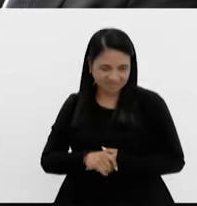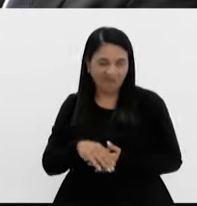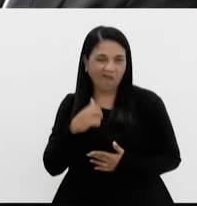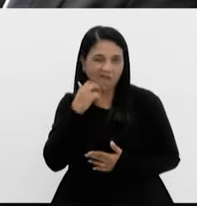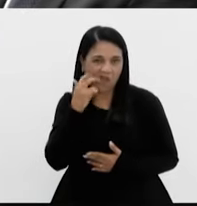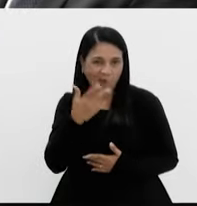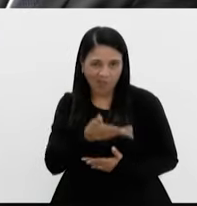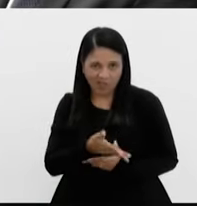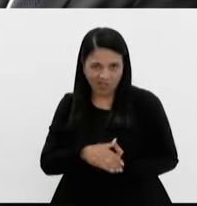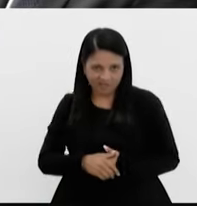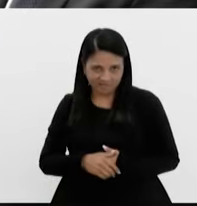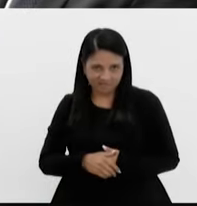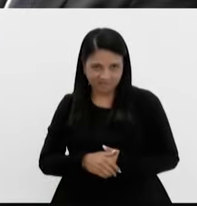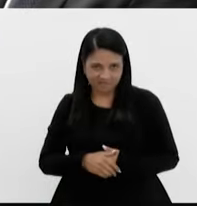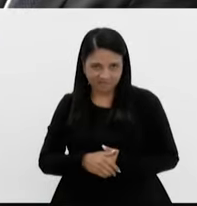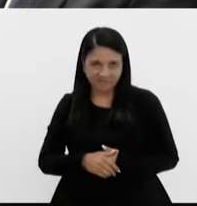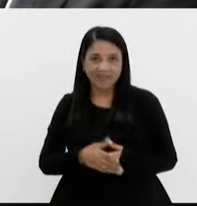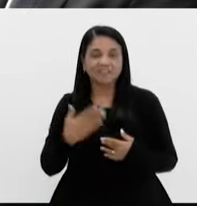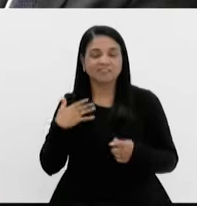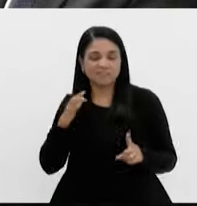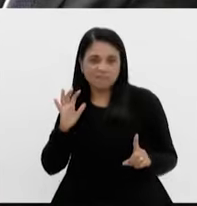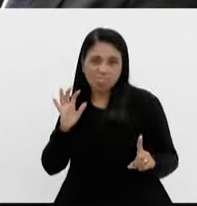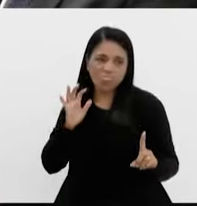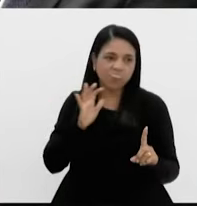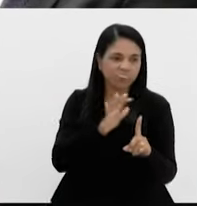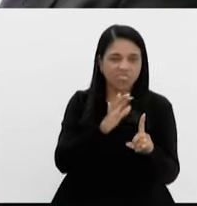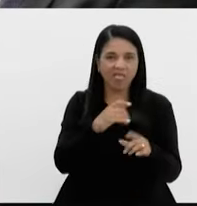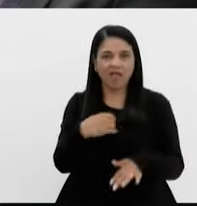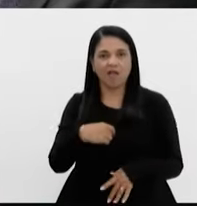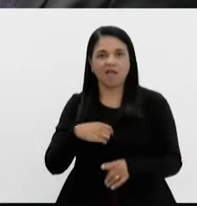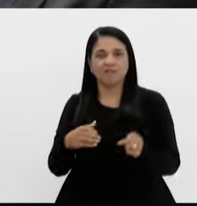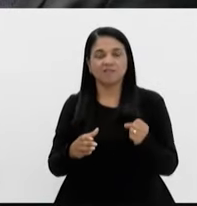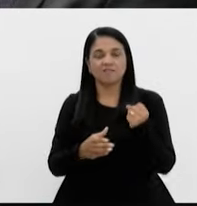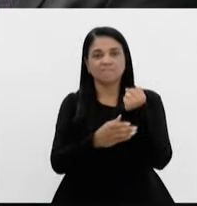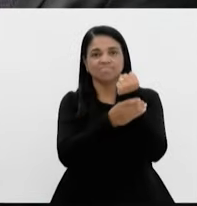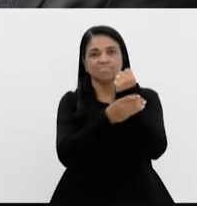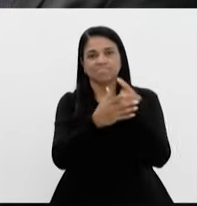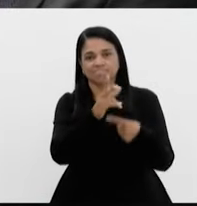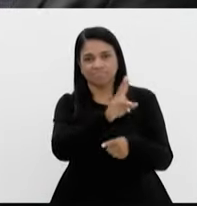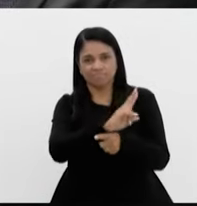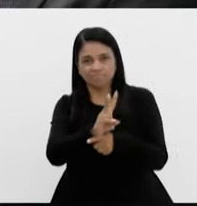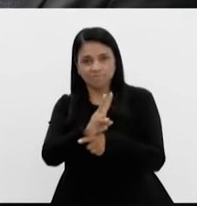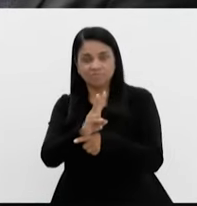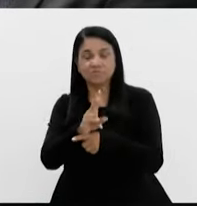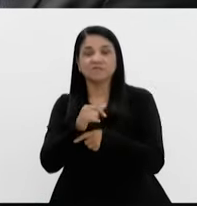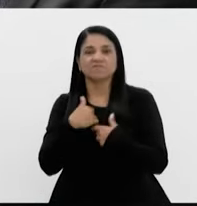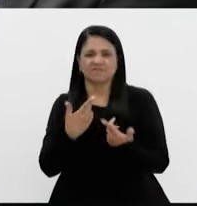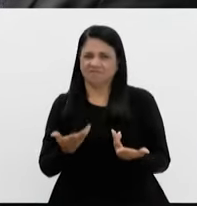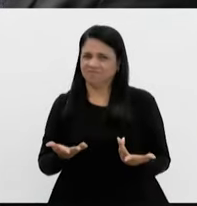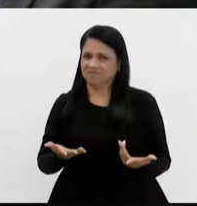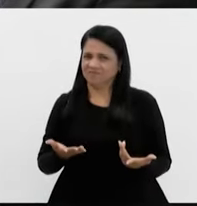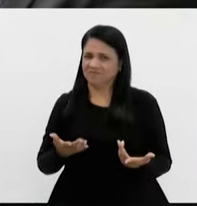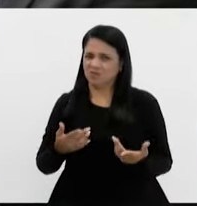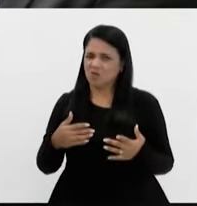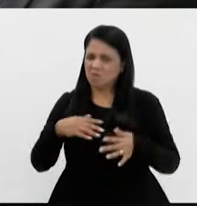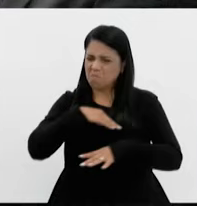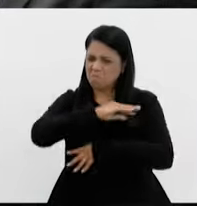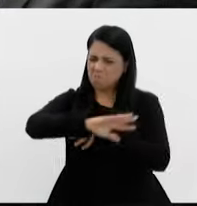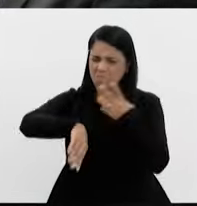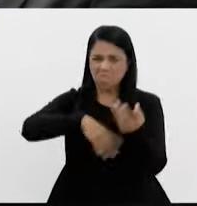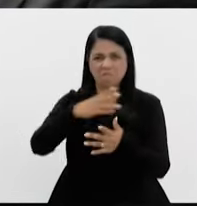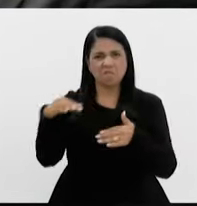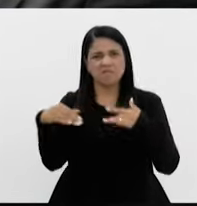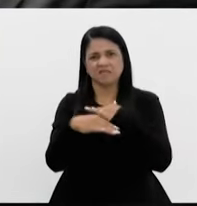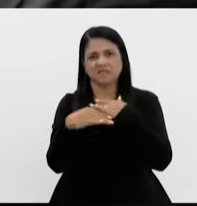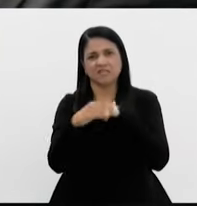vergonhice de atacar as forças de segurança de atribuir a um programa exitoso o caos que tá na cidade de Niterói Então tá aqui